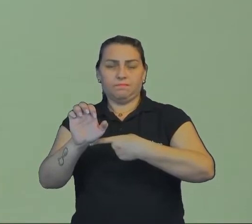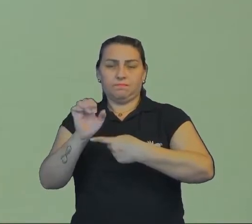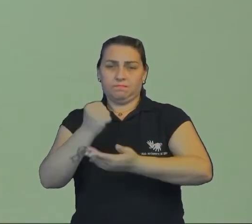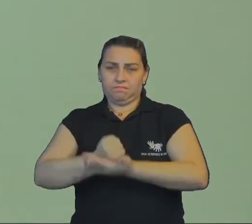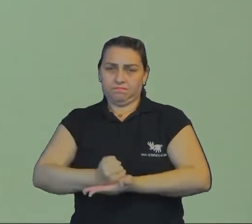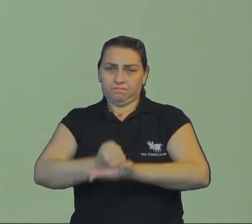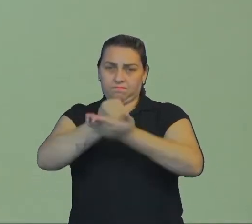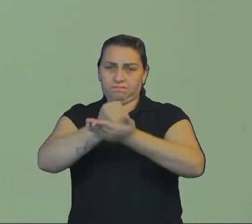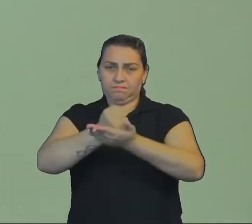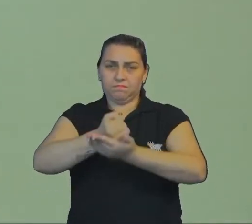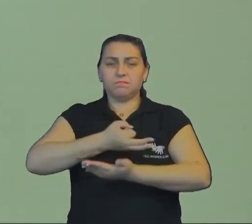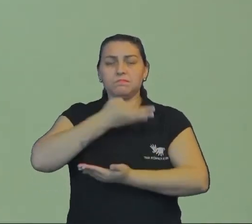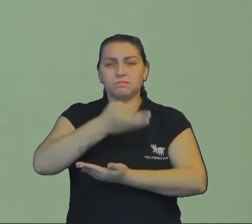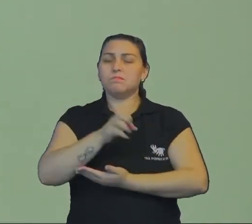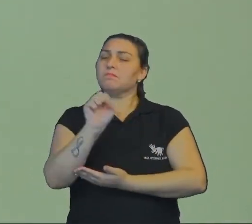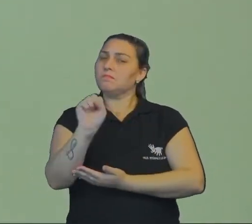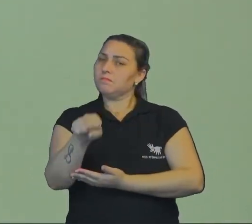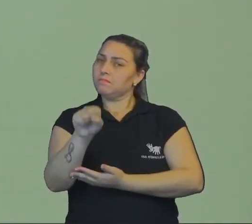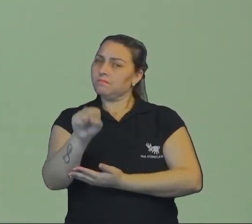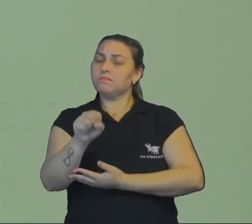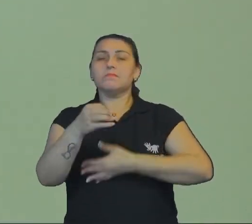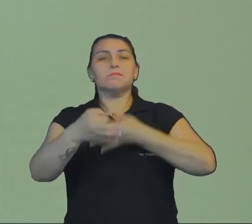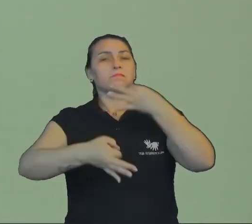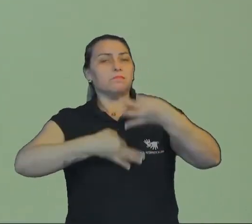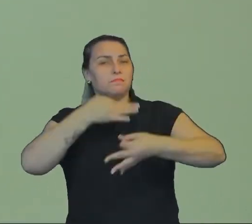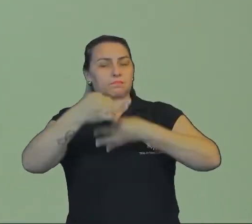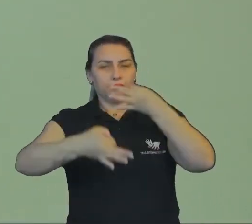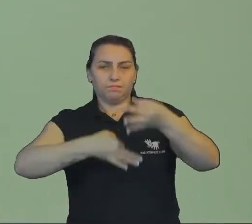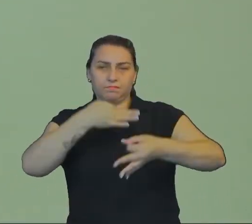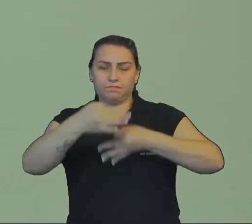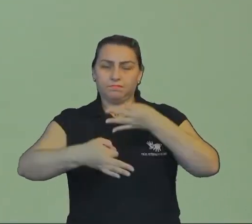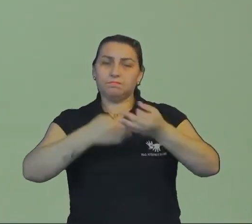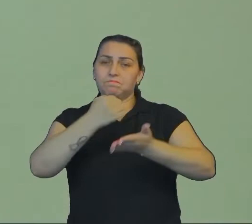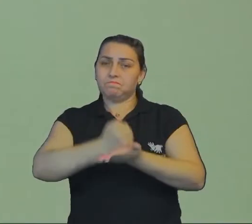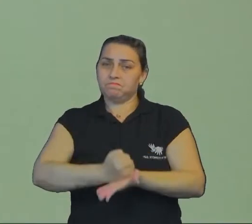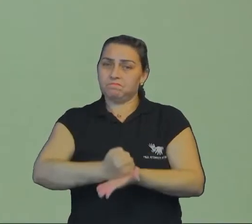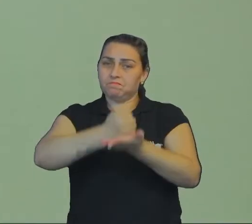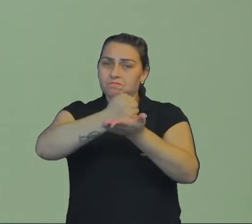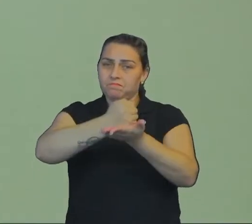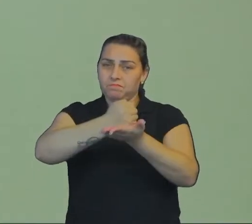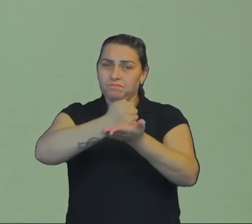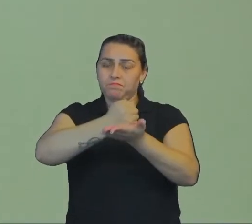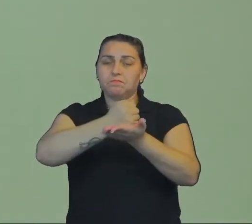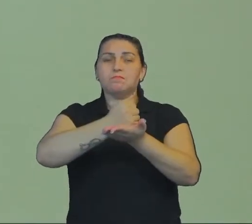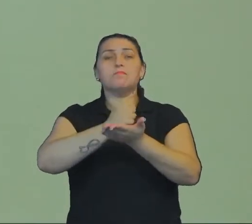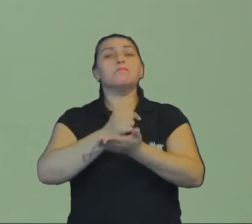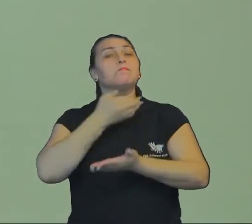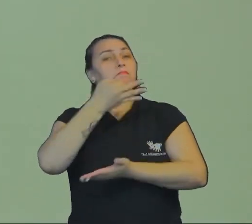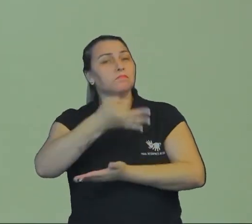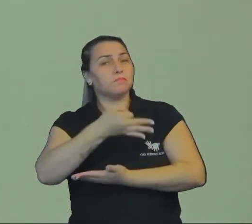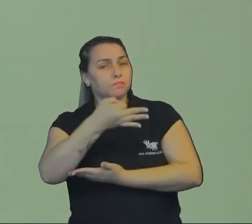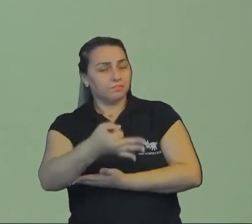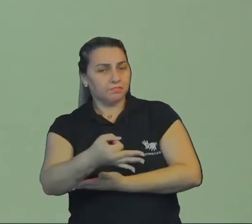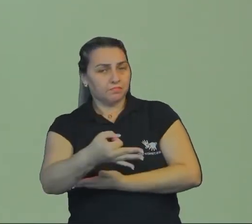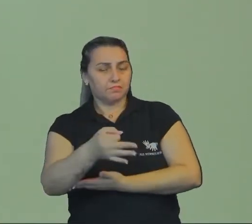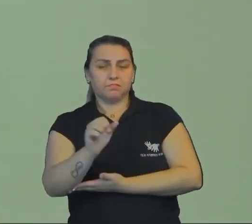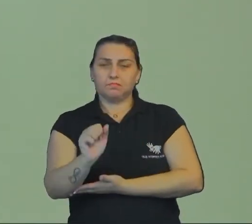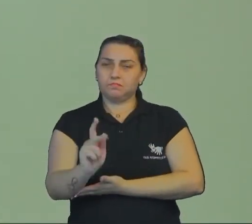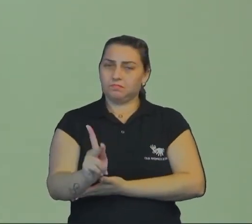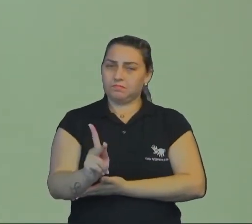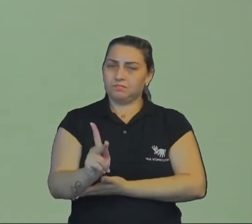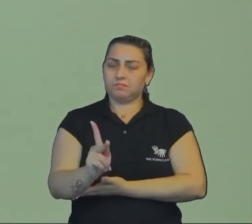verdade? Então, os argumentos, eles servem para sustentar a opinião,